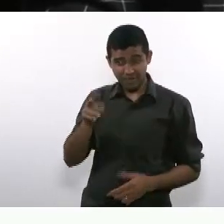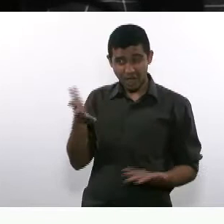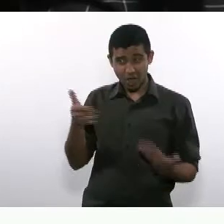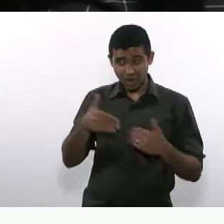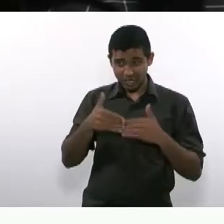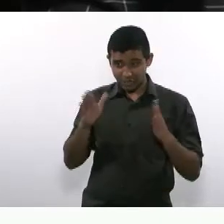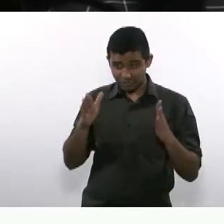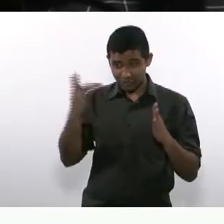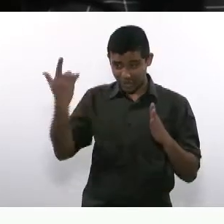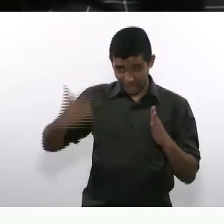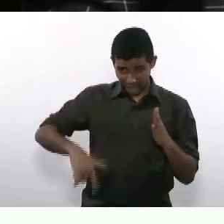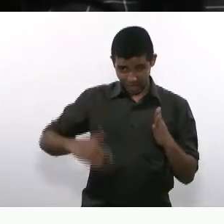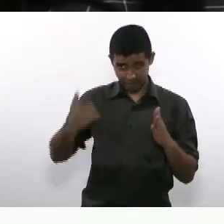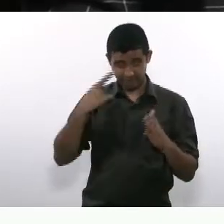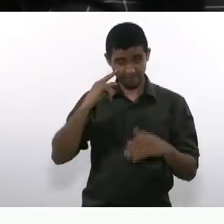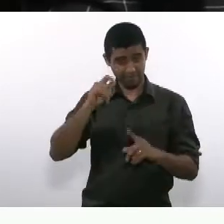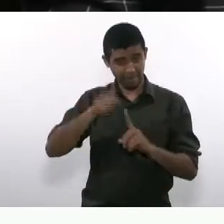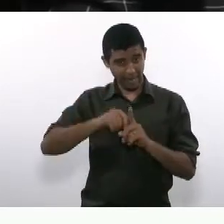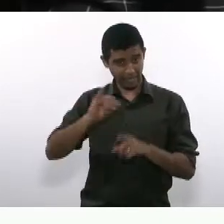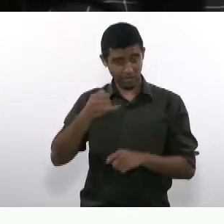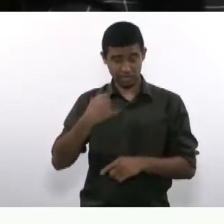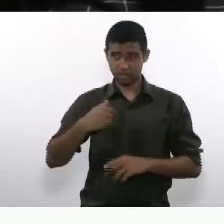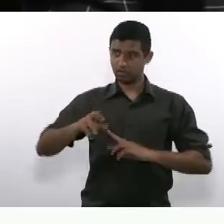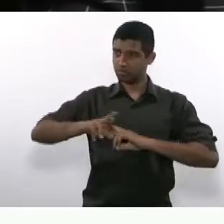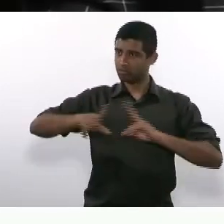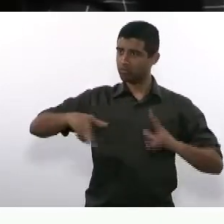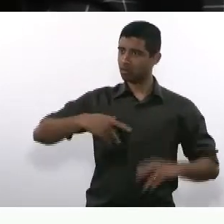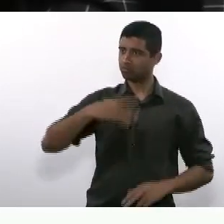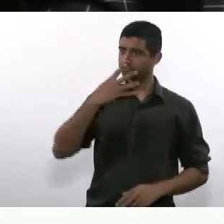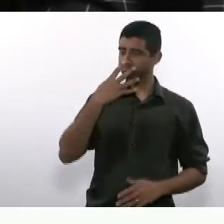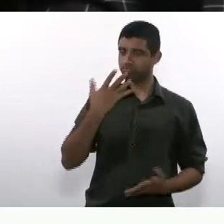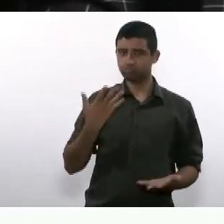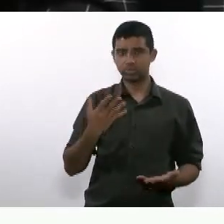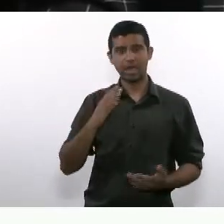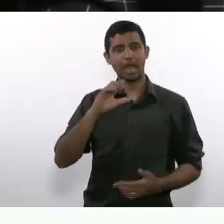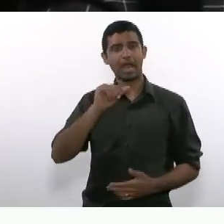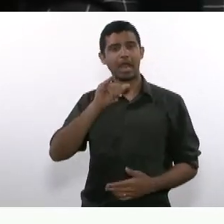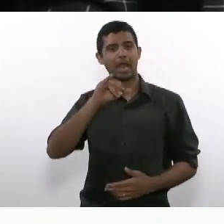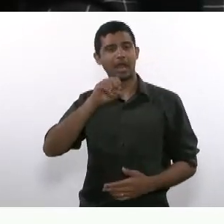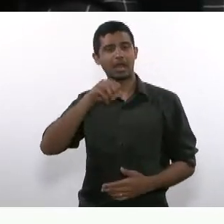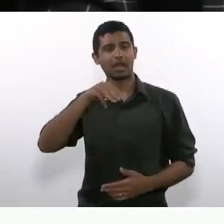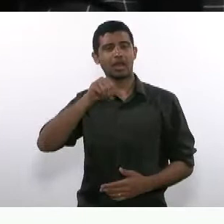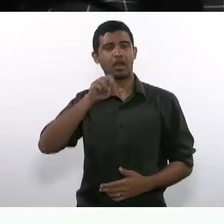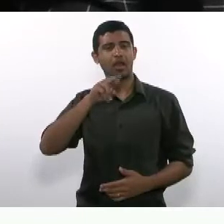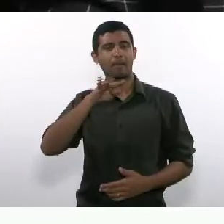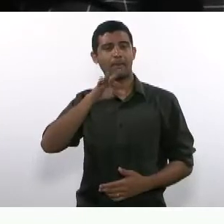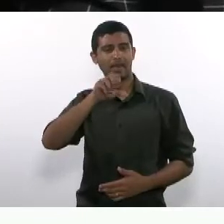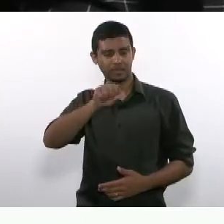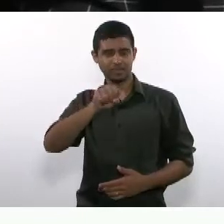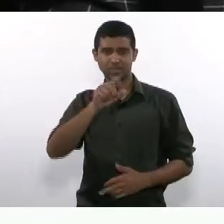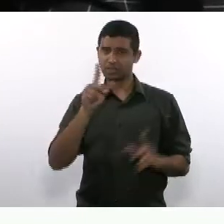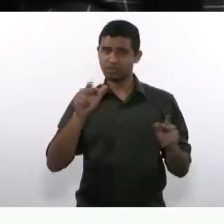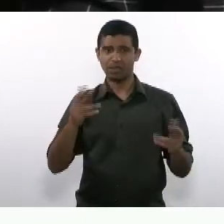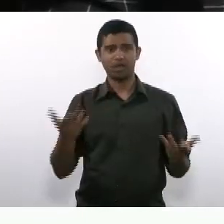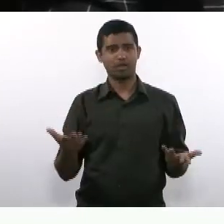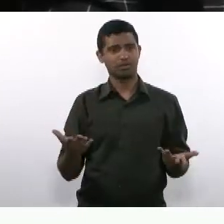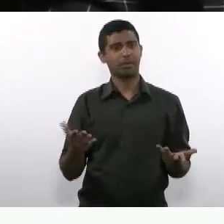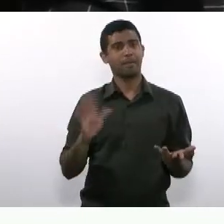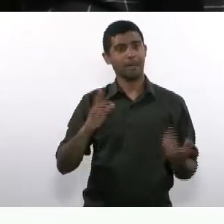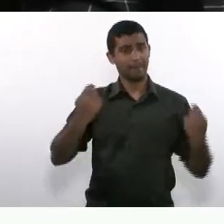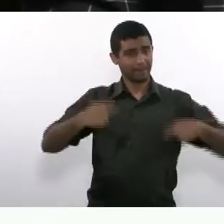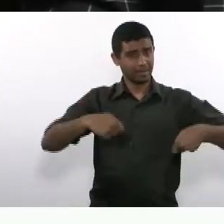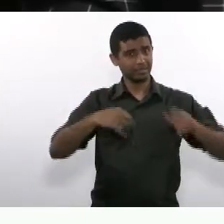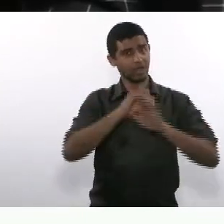vê a diferença. Caio Martins, a mesma coisa. Entendeu? Só que, ao mesmo tempo, você precisa de orçamento. Não adianta a